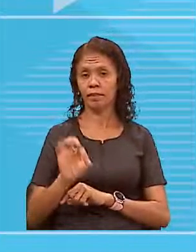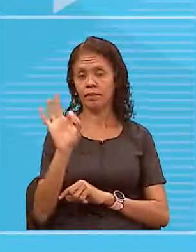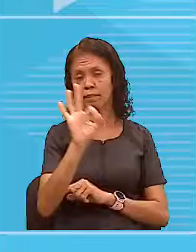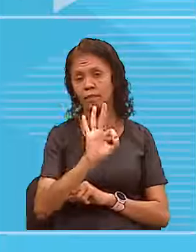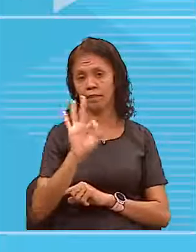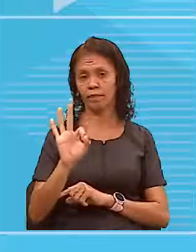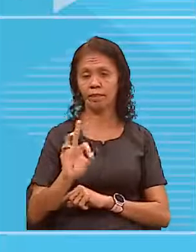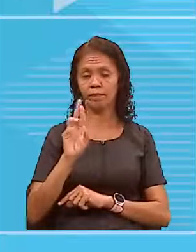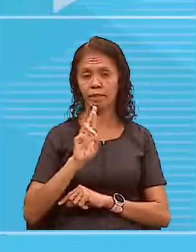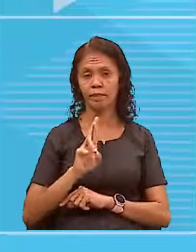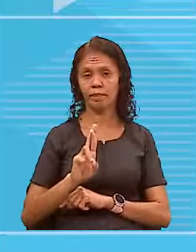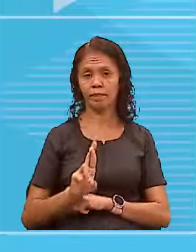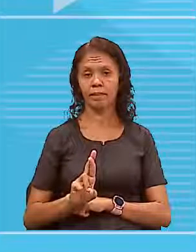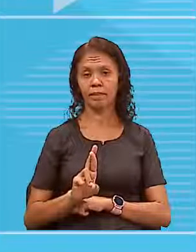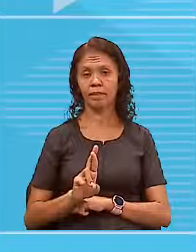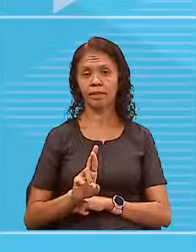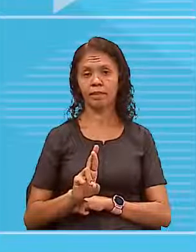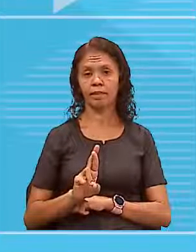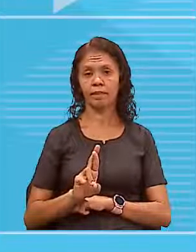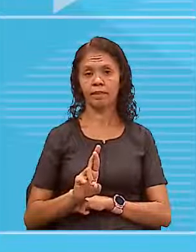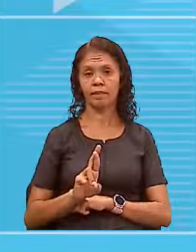dá